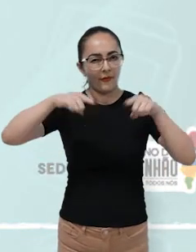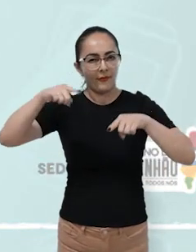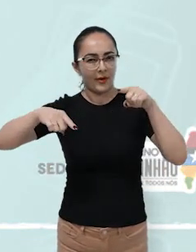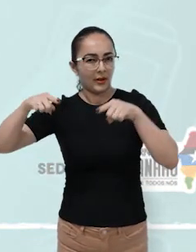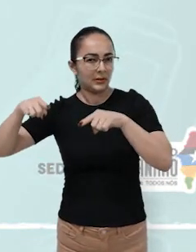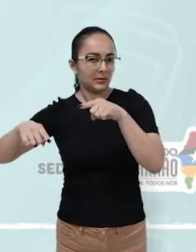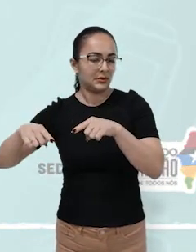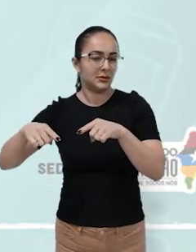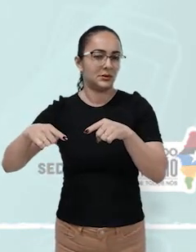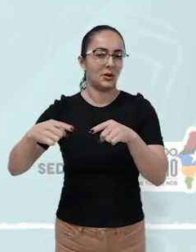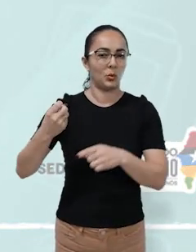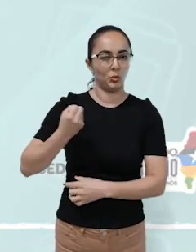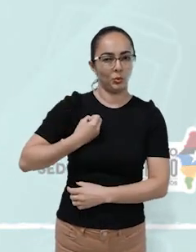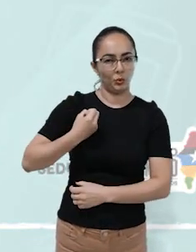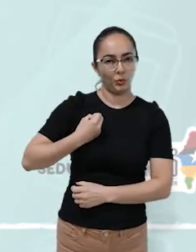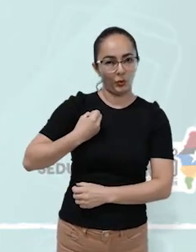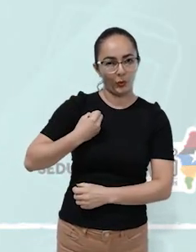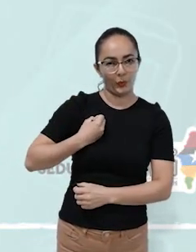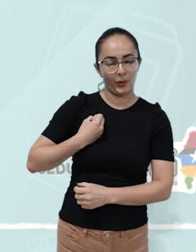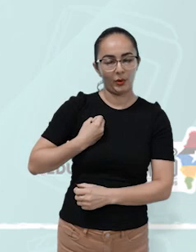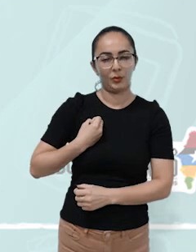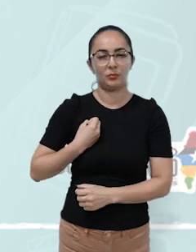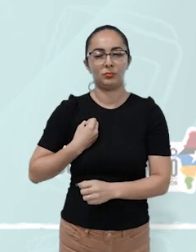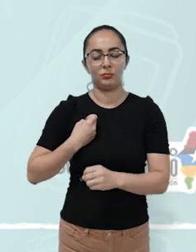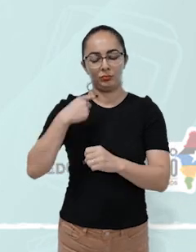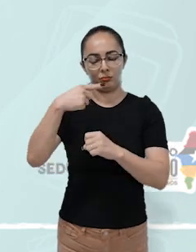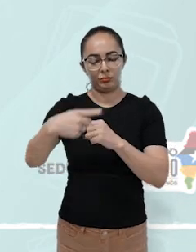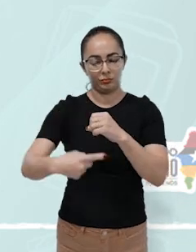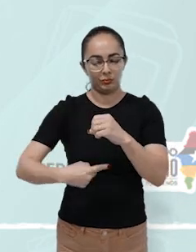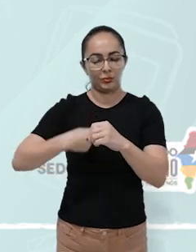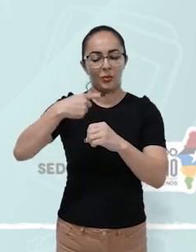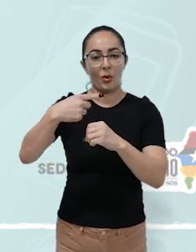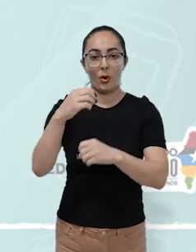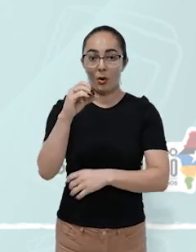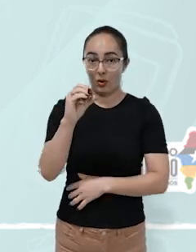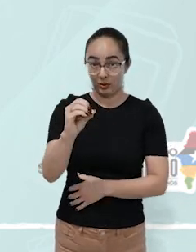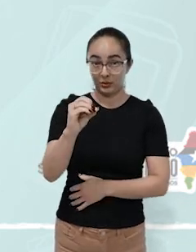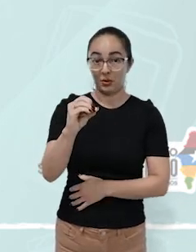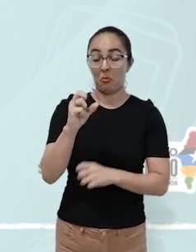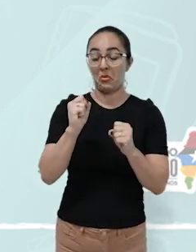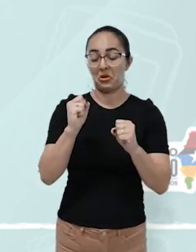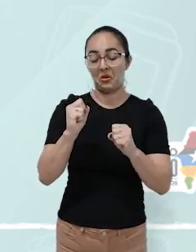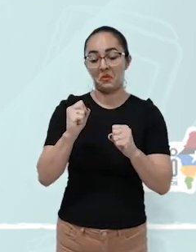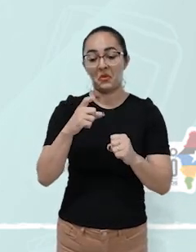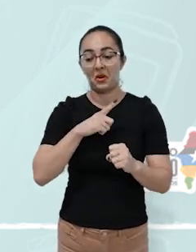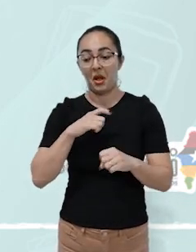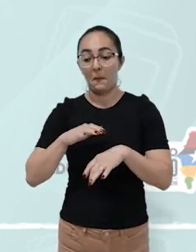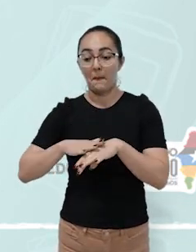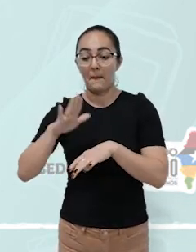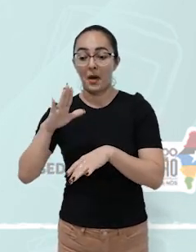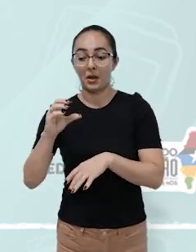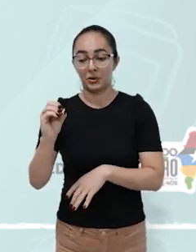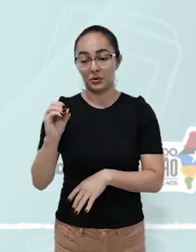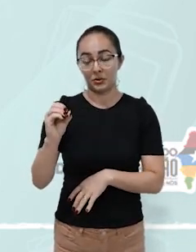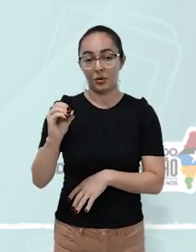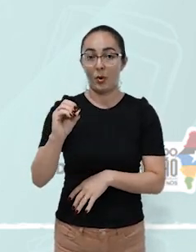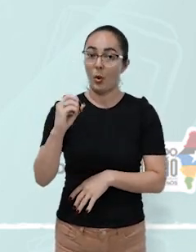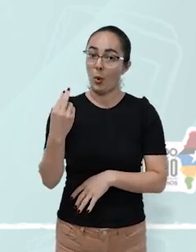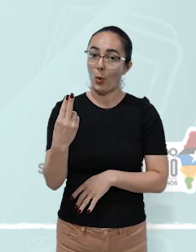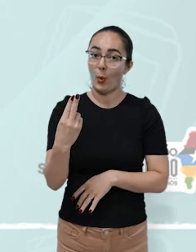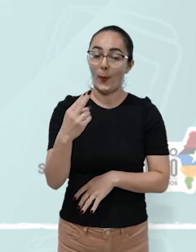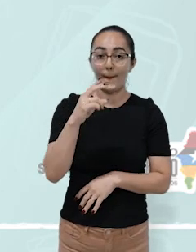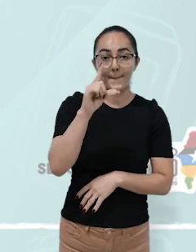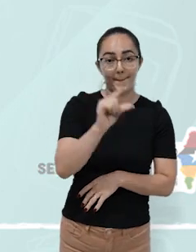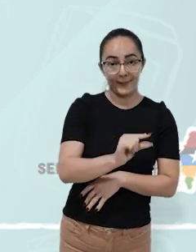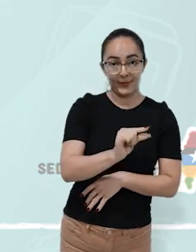de átomos de oxigênio, então podemos, com relação ao padrão, ter mais oxigênios ou menos